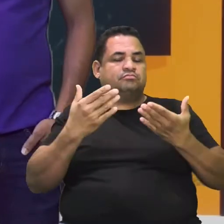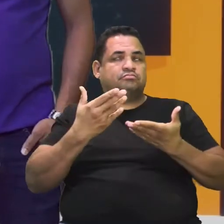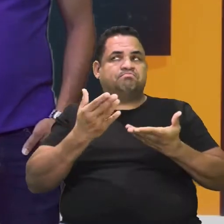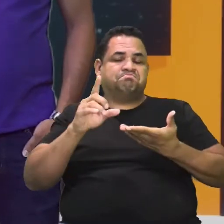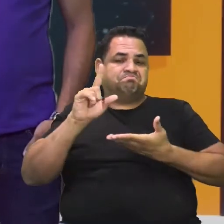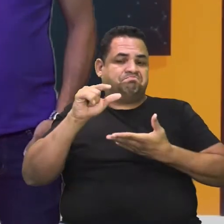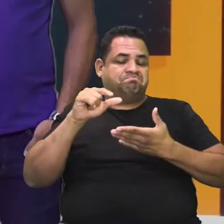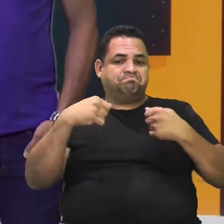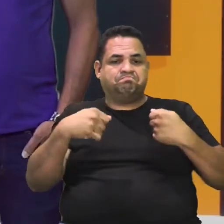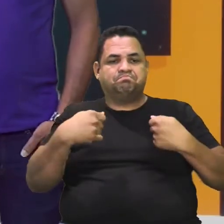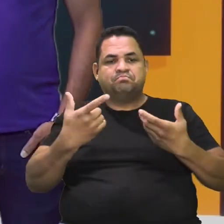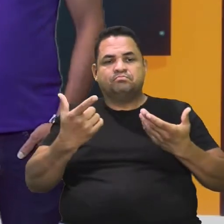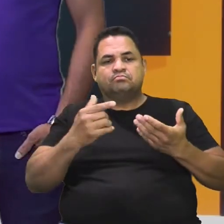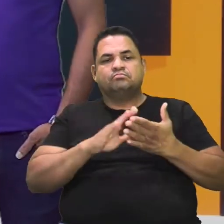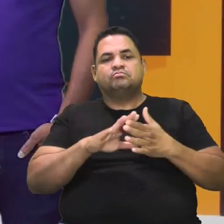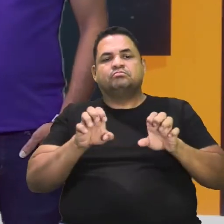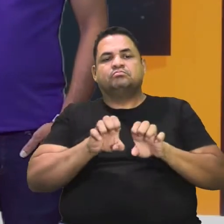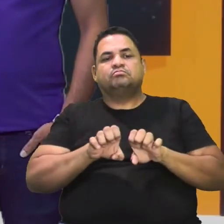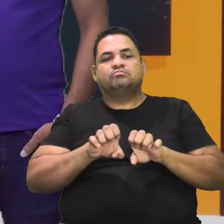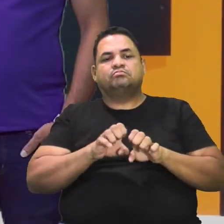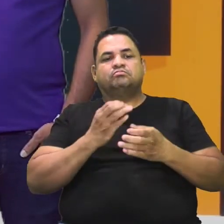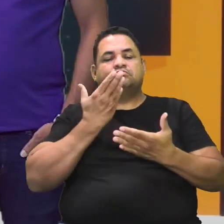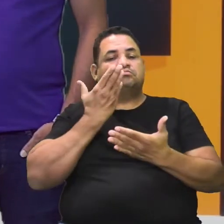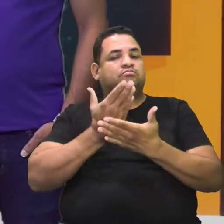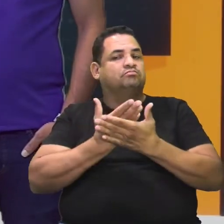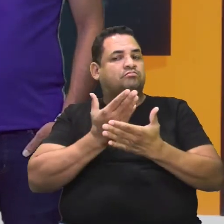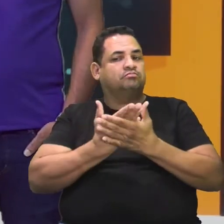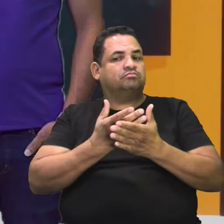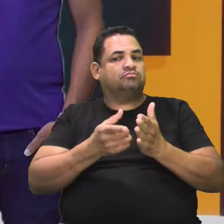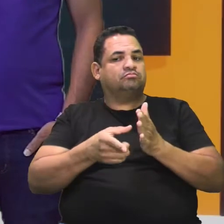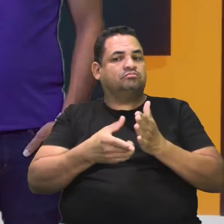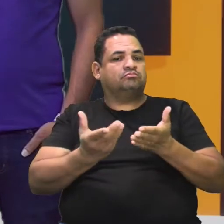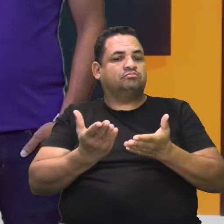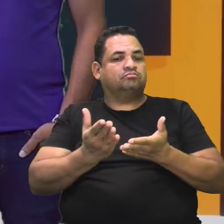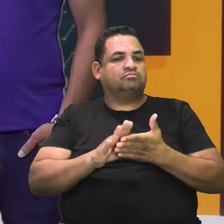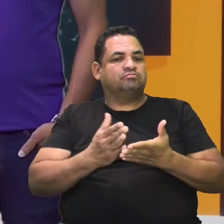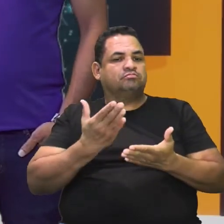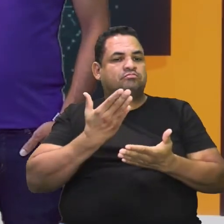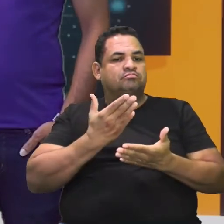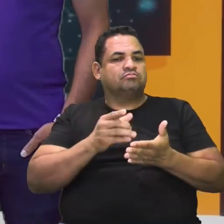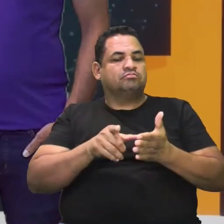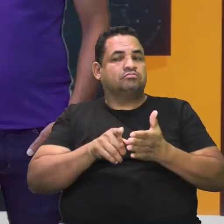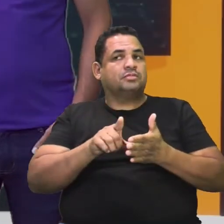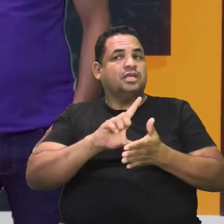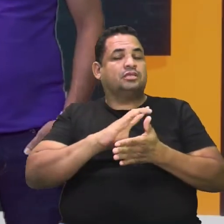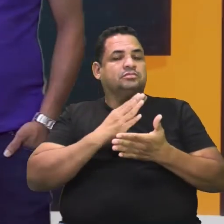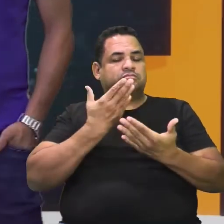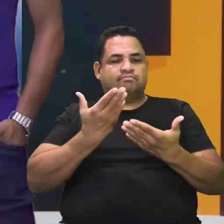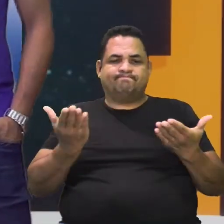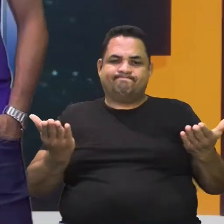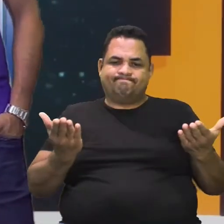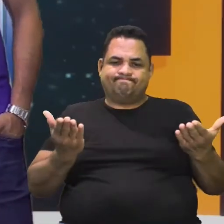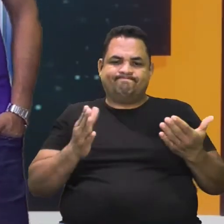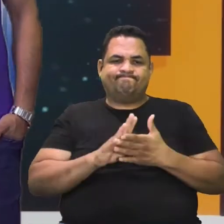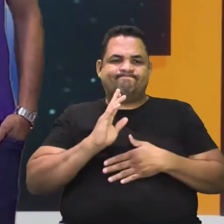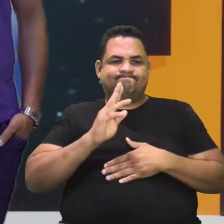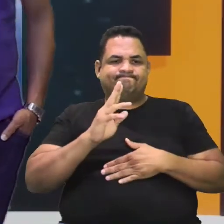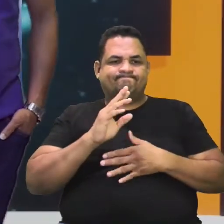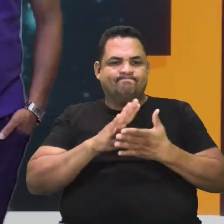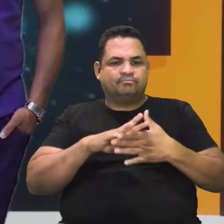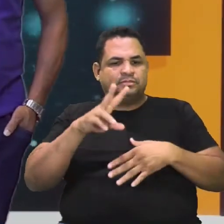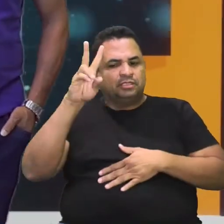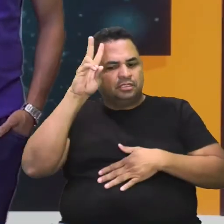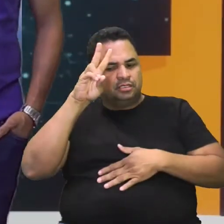delas é, a gente vai precisar de equações já estudadas nas outras aulas, né? Então, assim, sempre